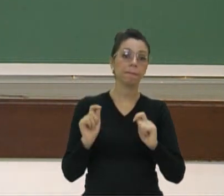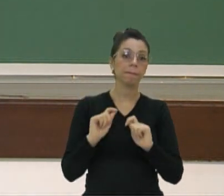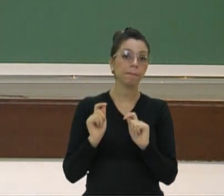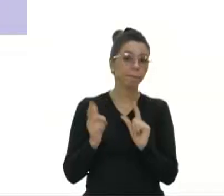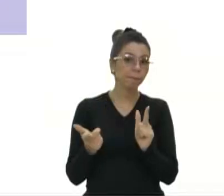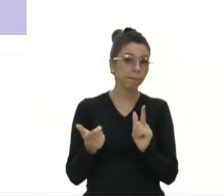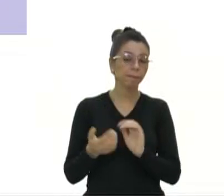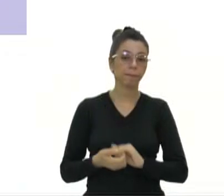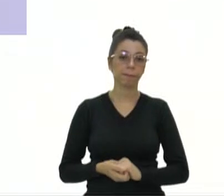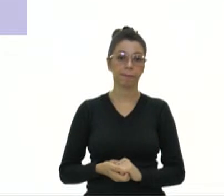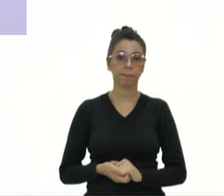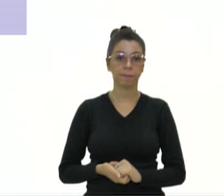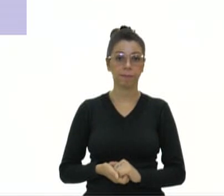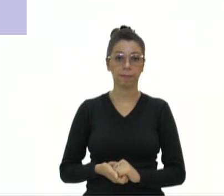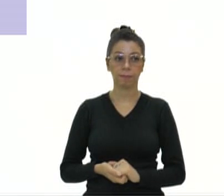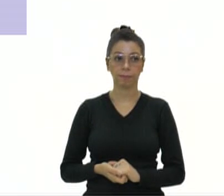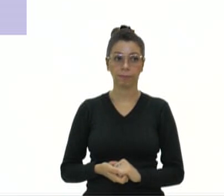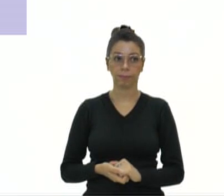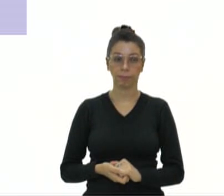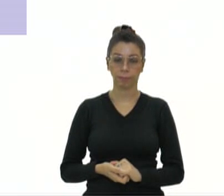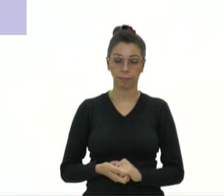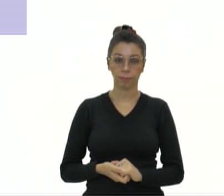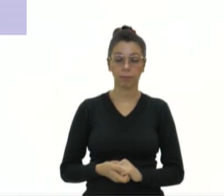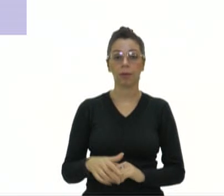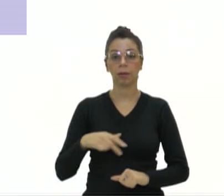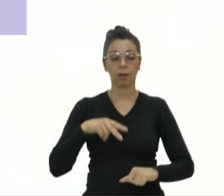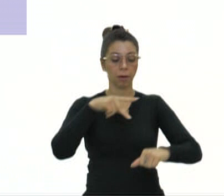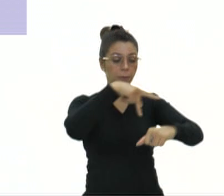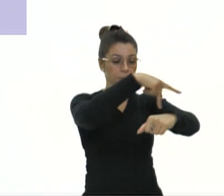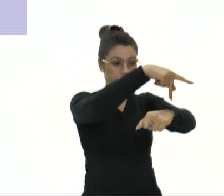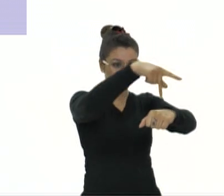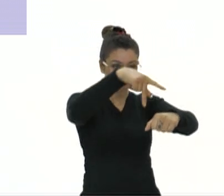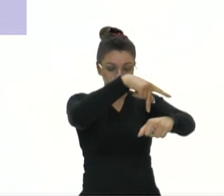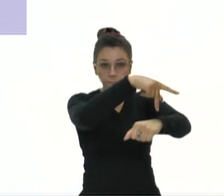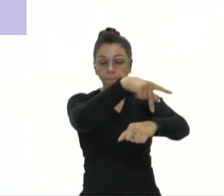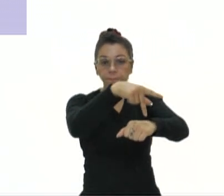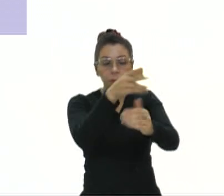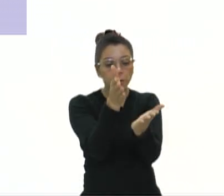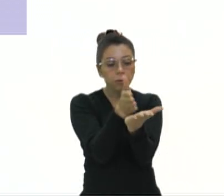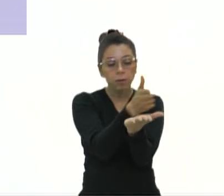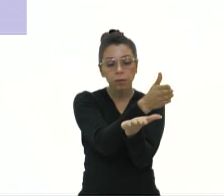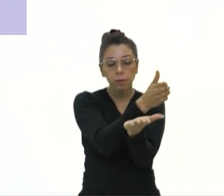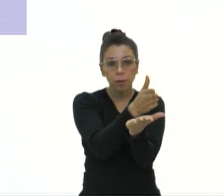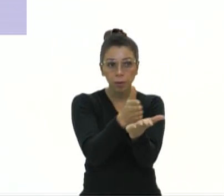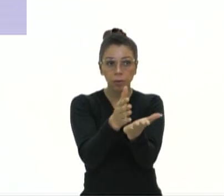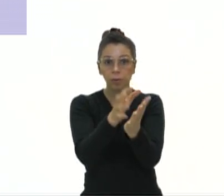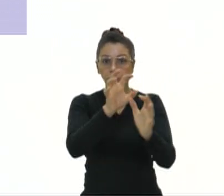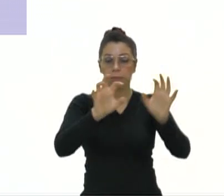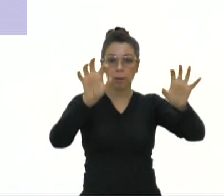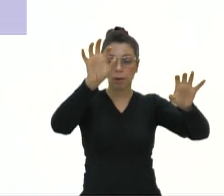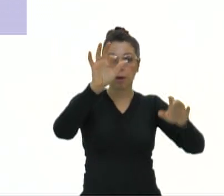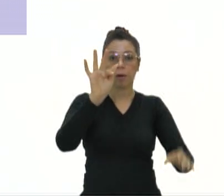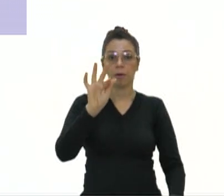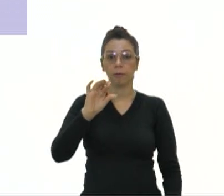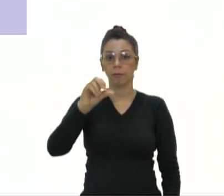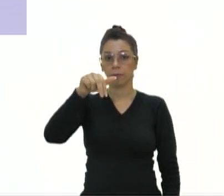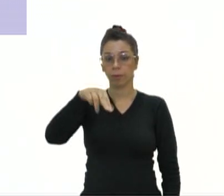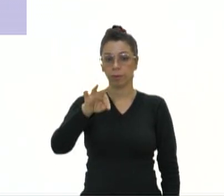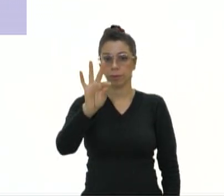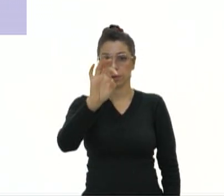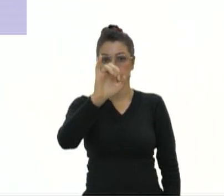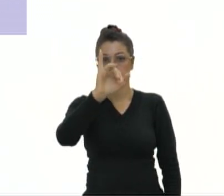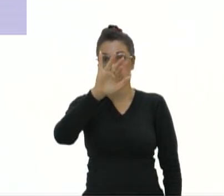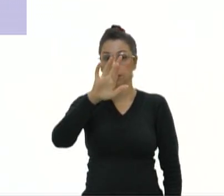anteriormente, que normalmente temos um país e esse país é dividido de outros através de fronteiras.